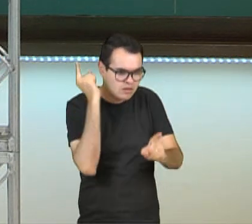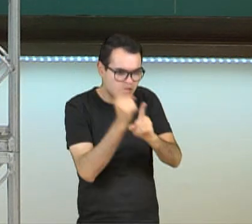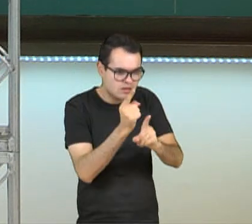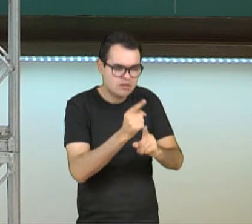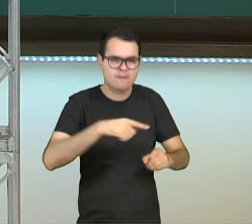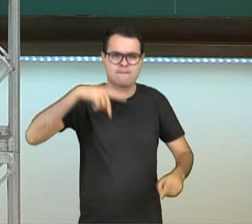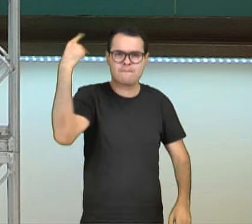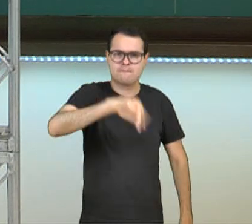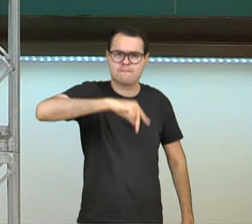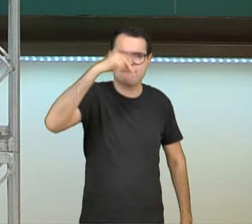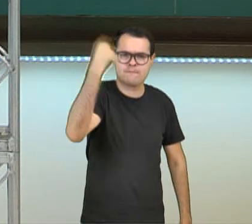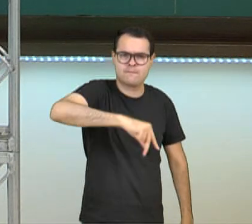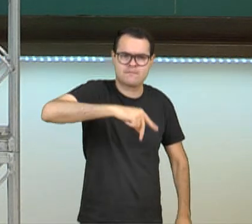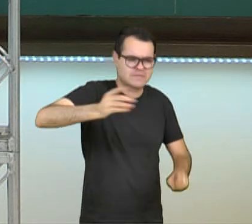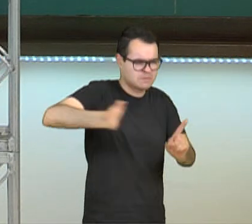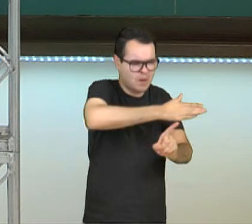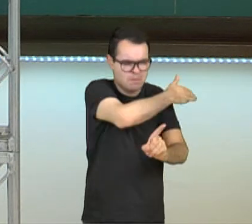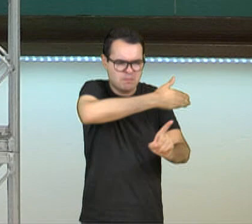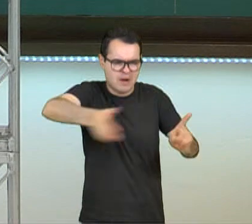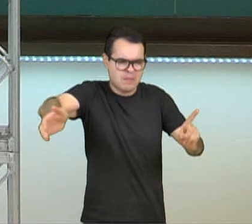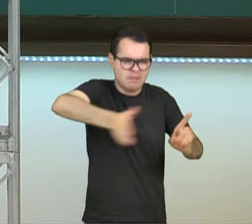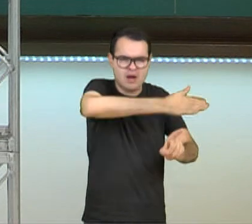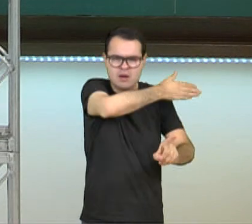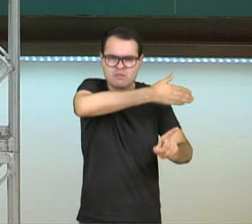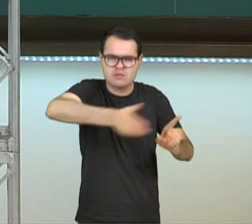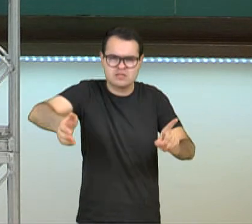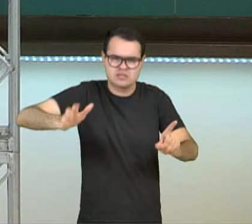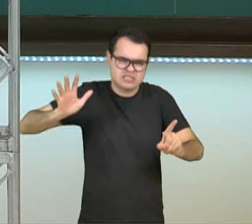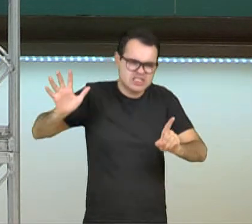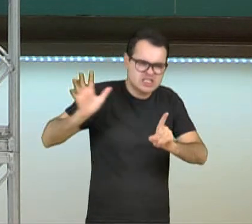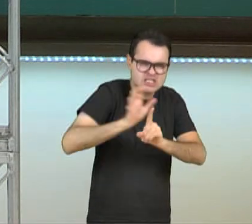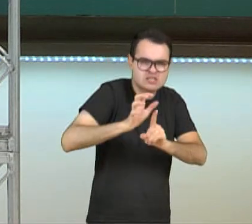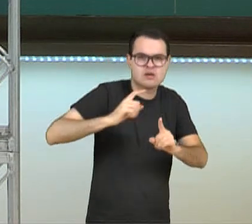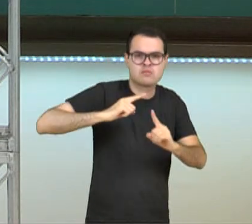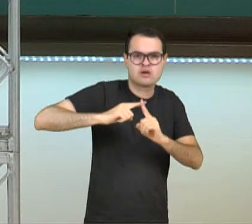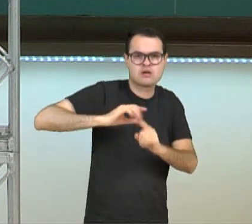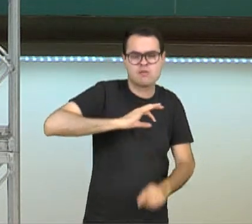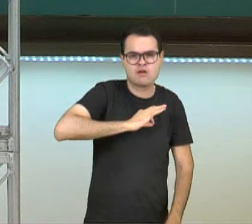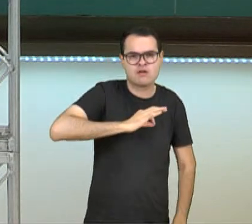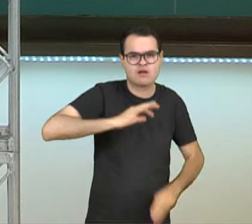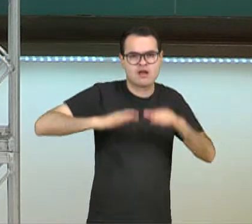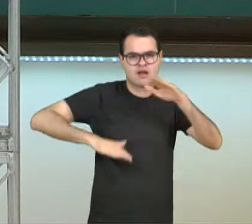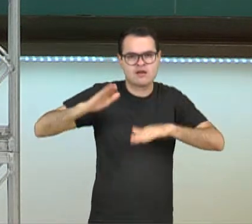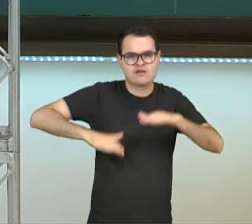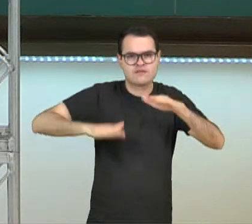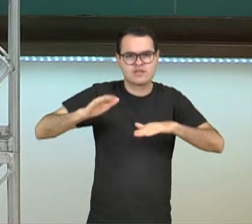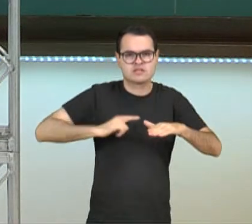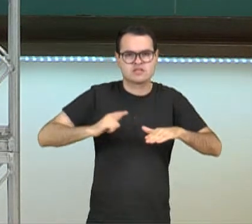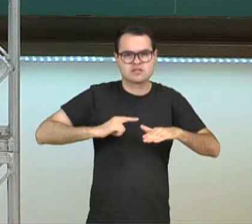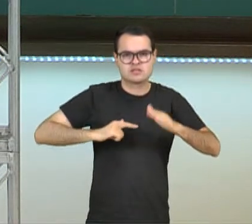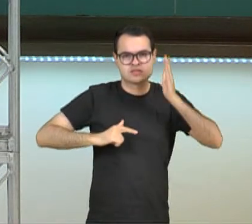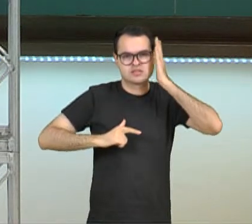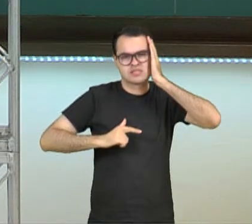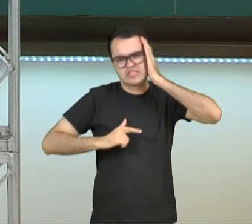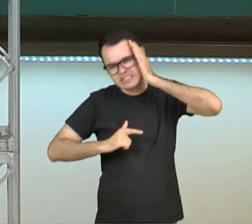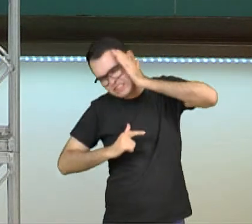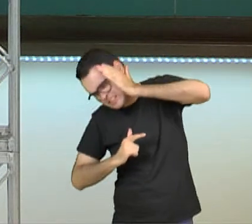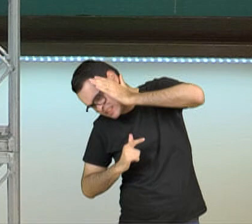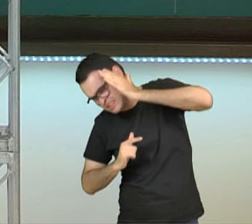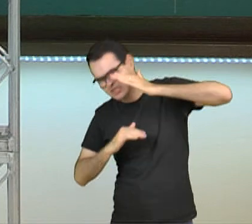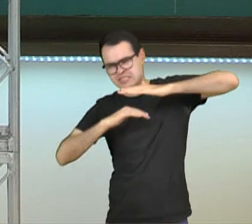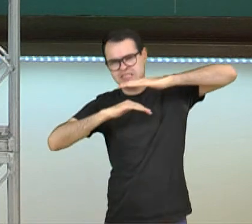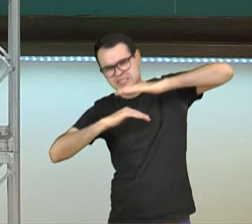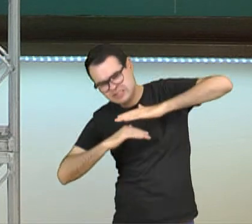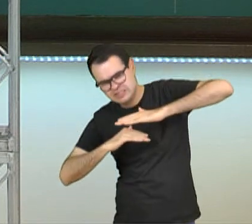Ele apanhava. Ele sofria ali, porque os policiais às vezes colocavam a bota assim sobre o rosto deles, era